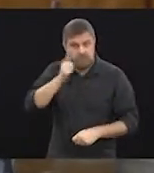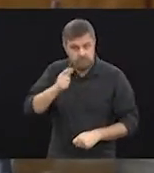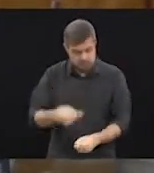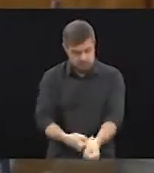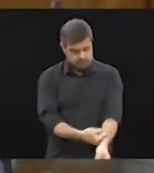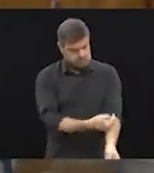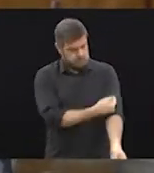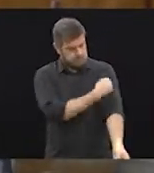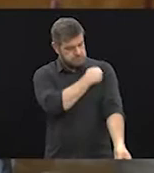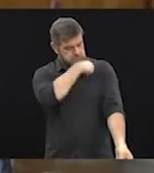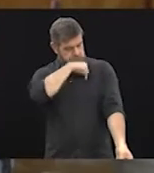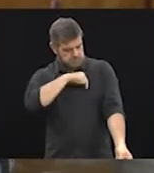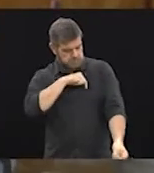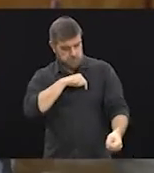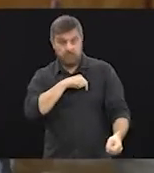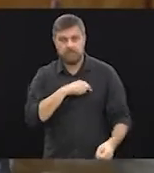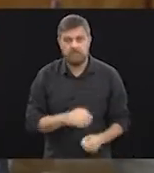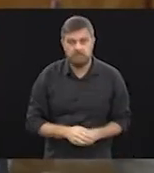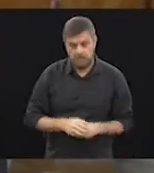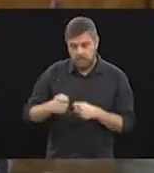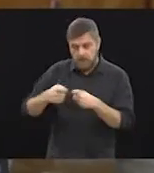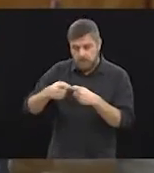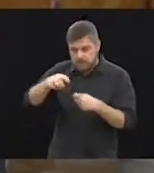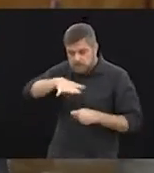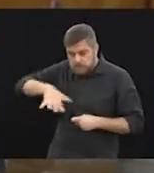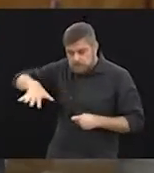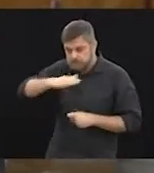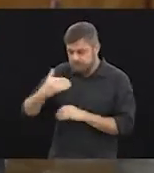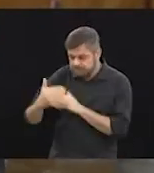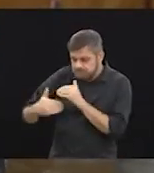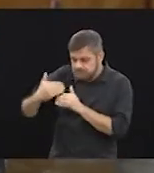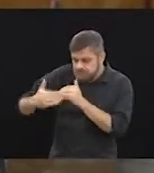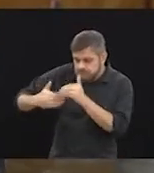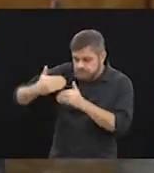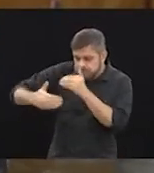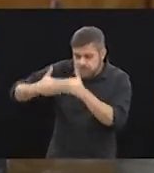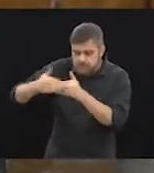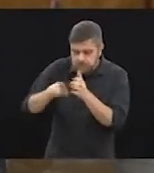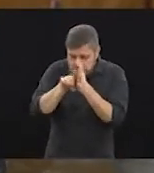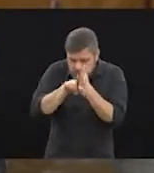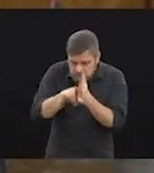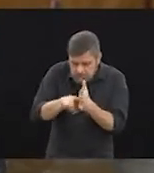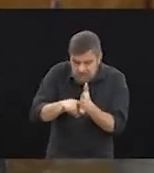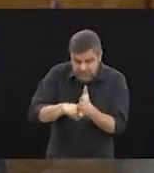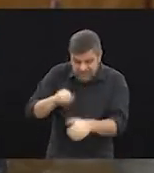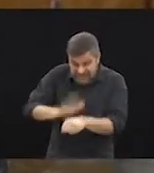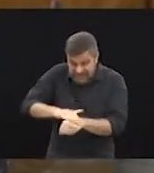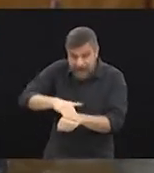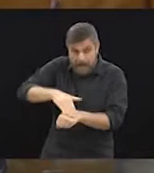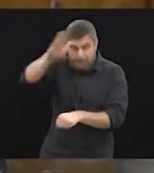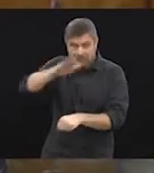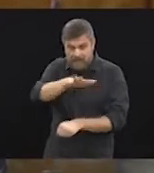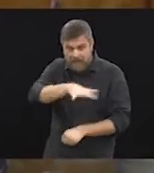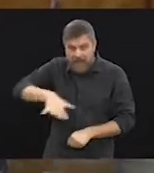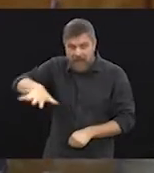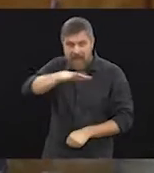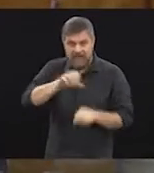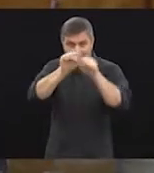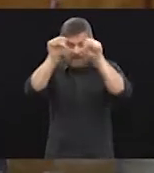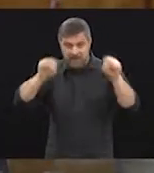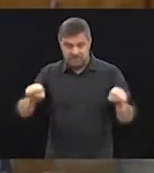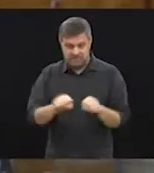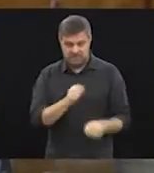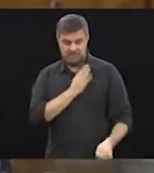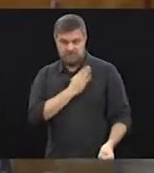humano, a medicina foi se tornando cada vez mais atrevida, invadindo cada vez mais o sistema